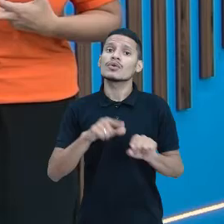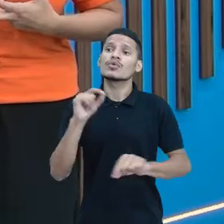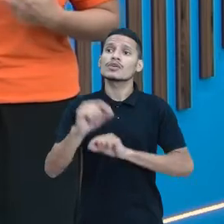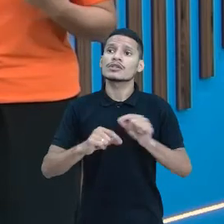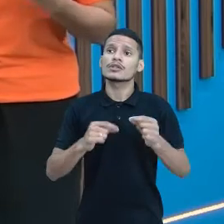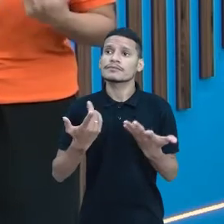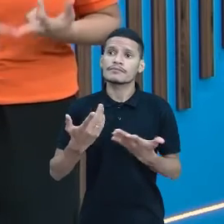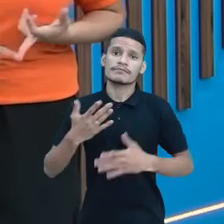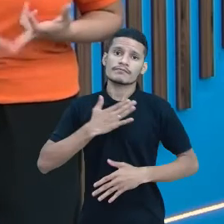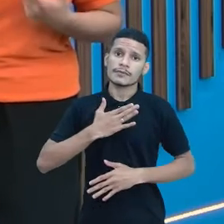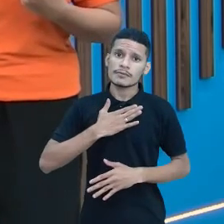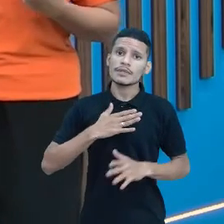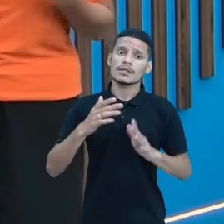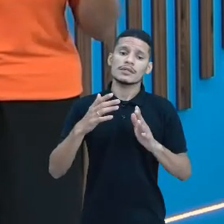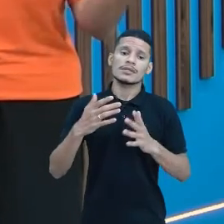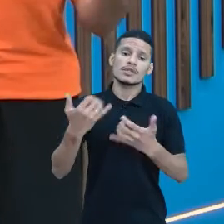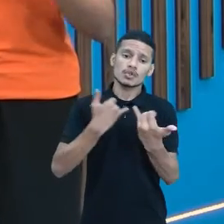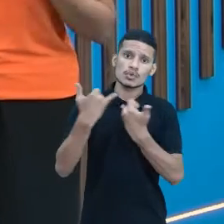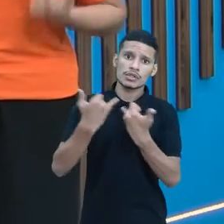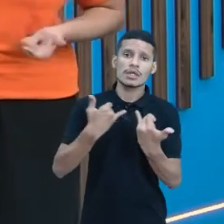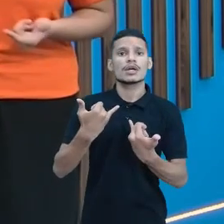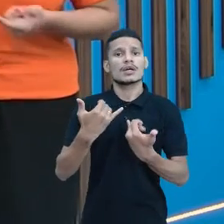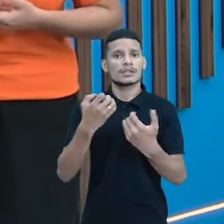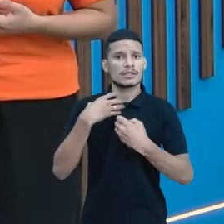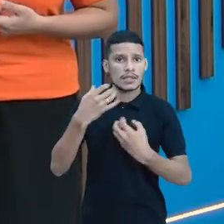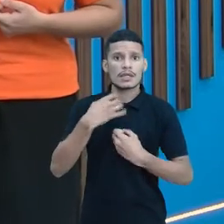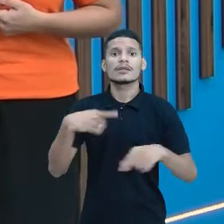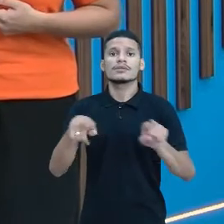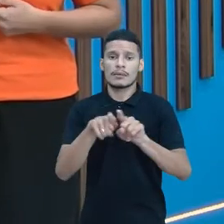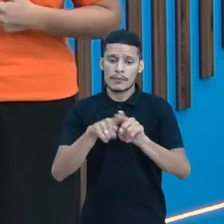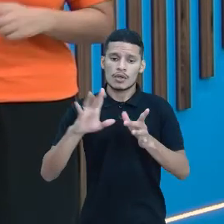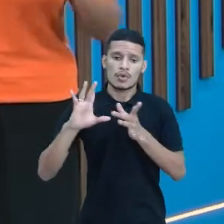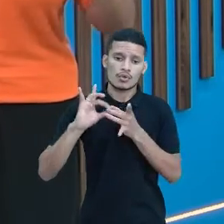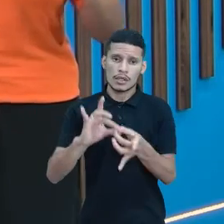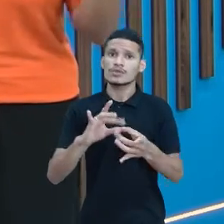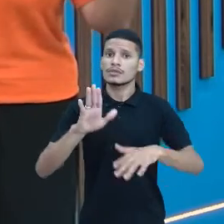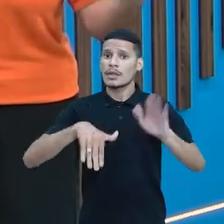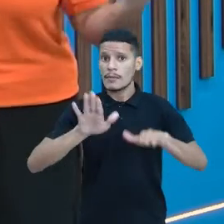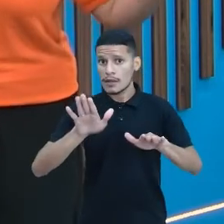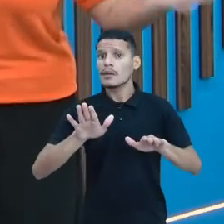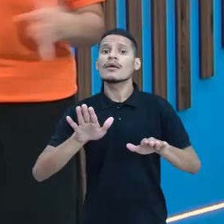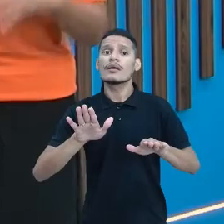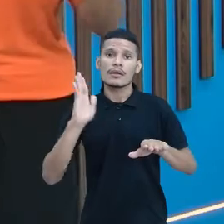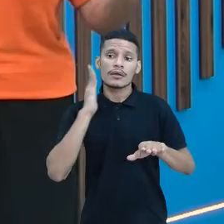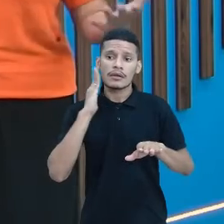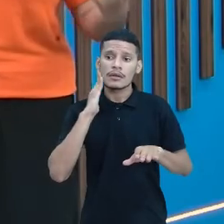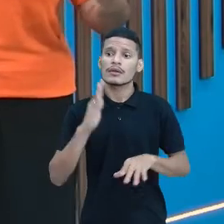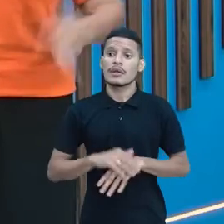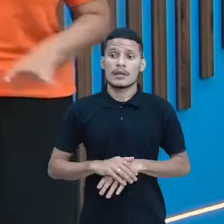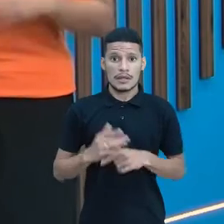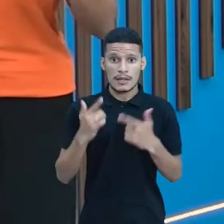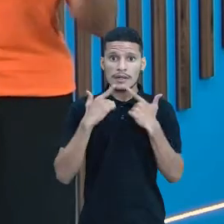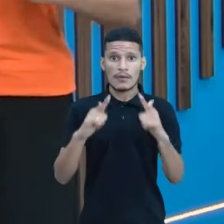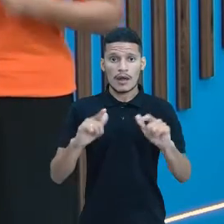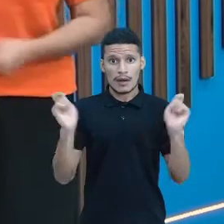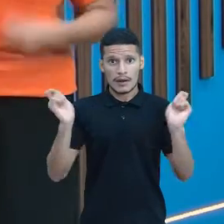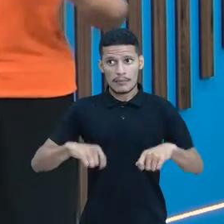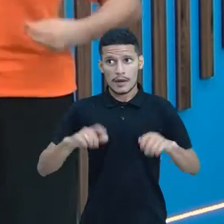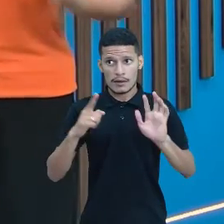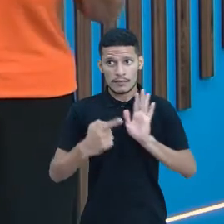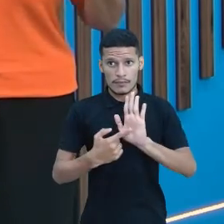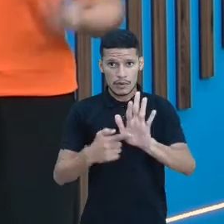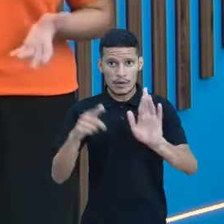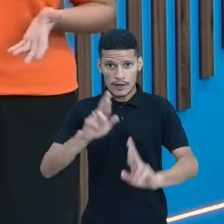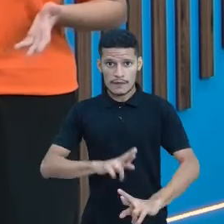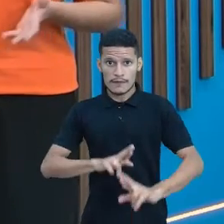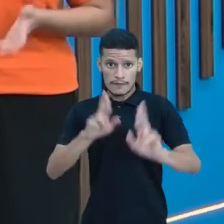minha instrução, por causa do meu contexto. Então, assim, a linguagem, ela vai variar tanto quanto variam